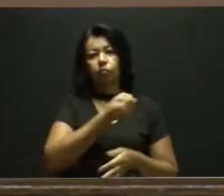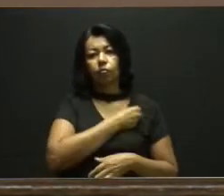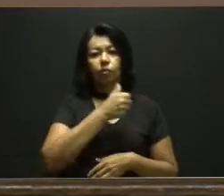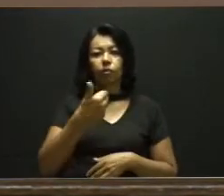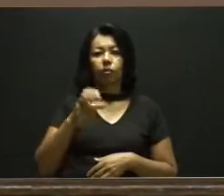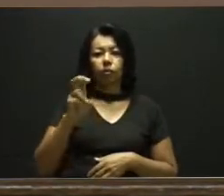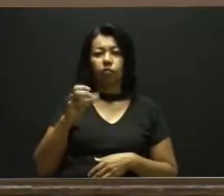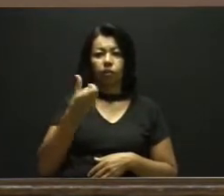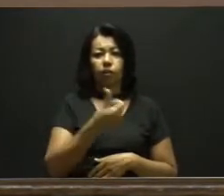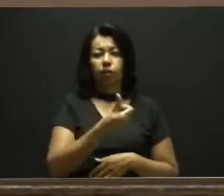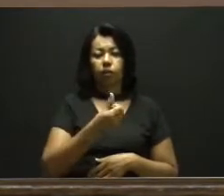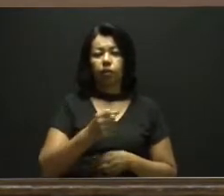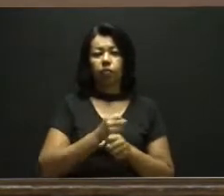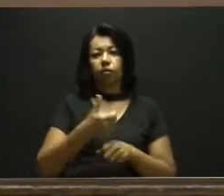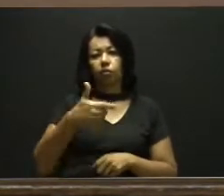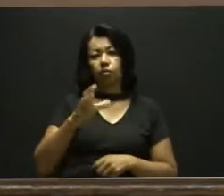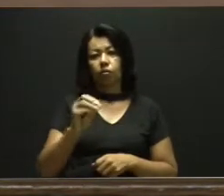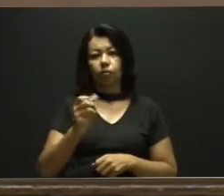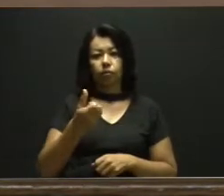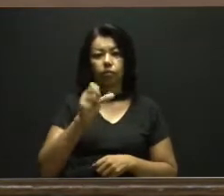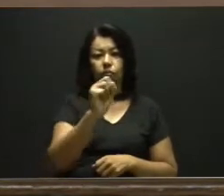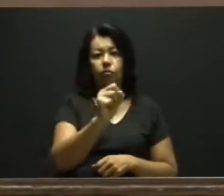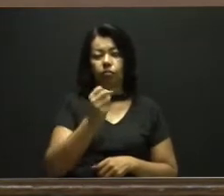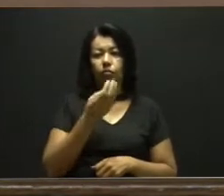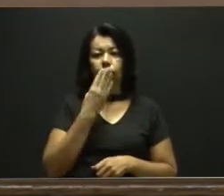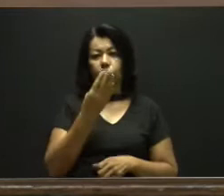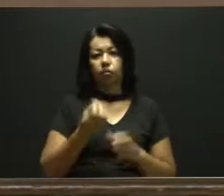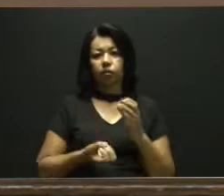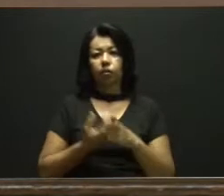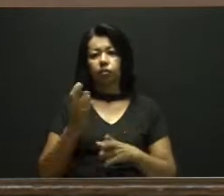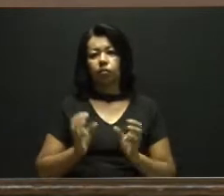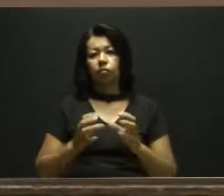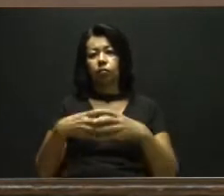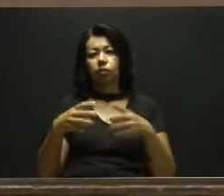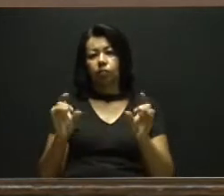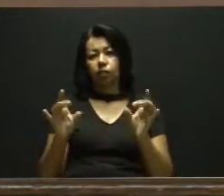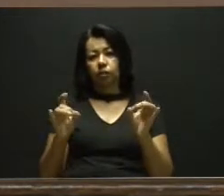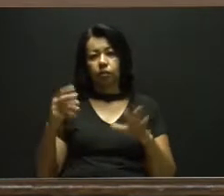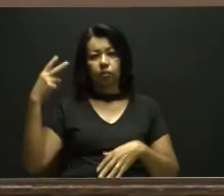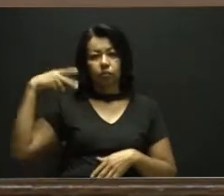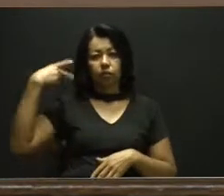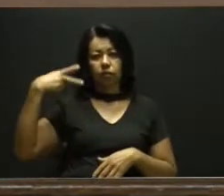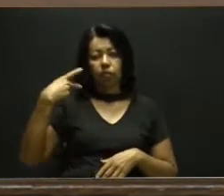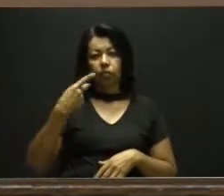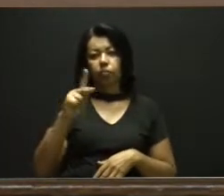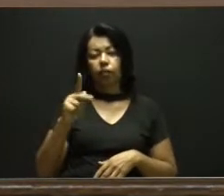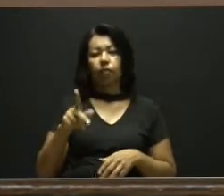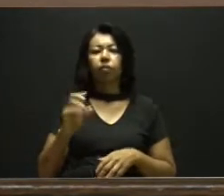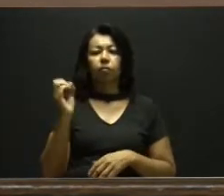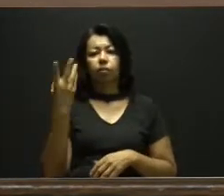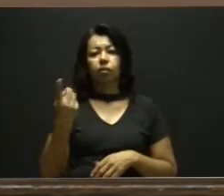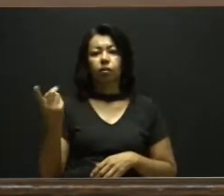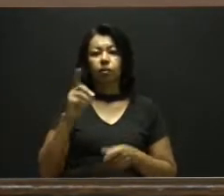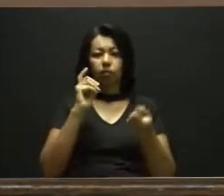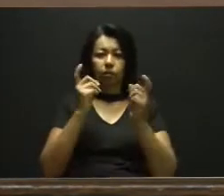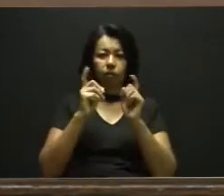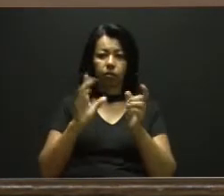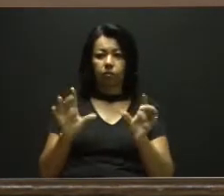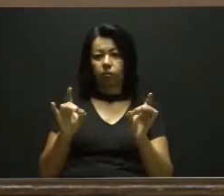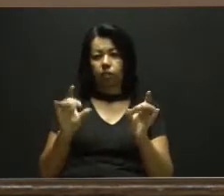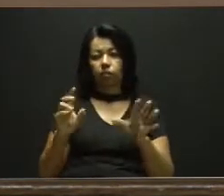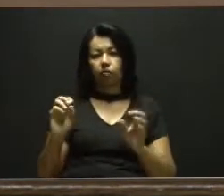156 2018 todo licitando formação de comissão especial de vereadores para realizar este ato solene